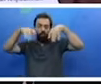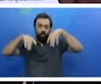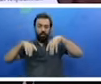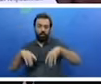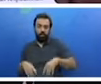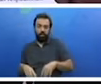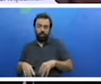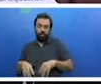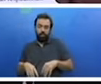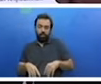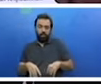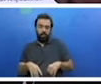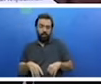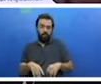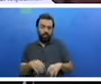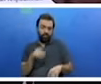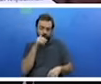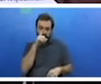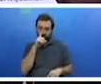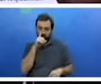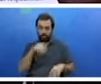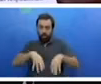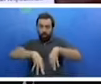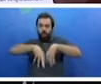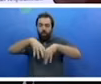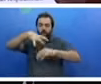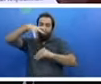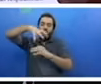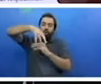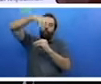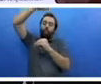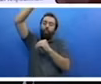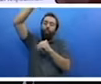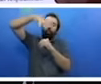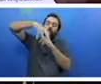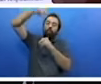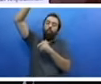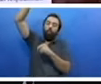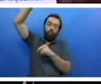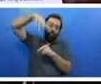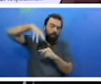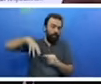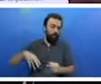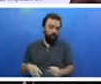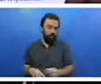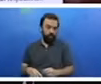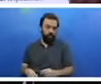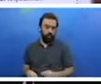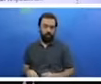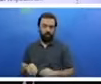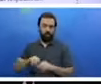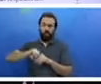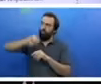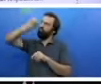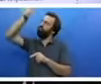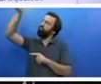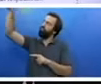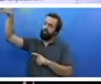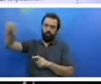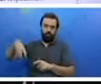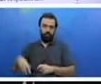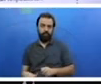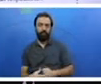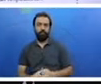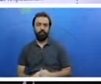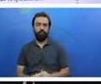mas que prejudica a saúde, ele é sugado, né, por esse exaustor que passa por um filtro e é jogado para fora